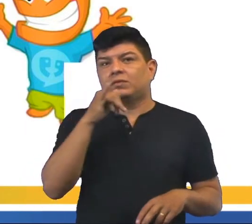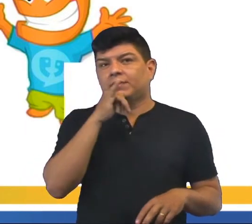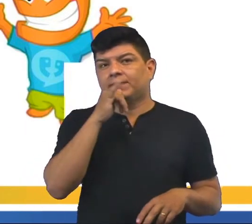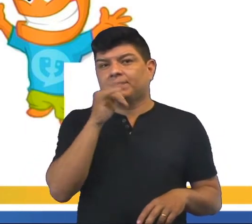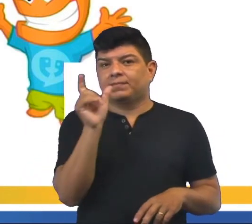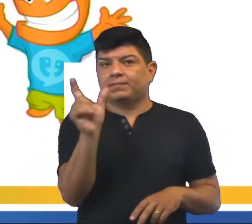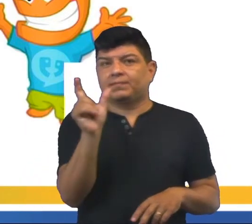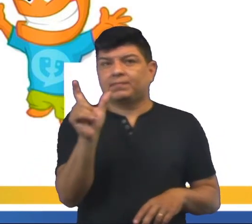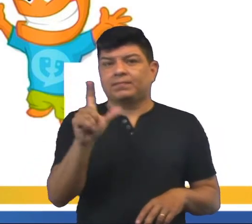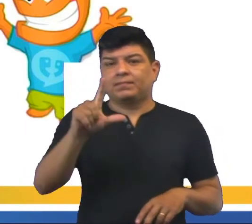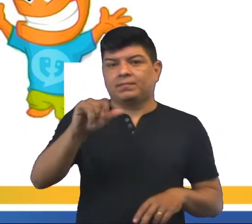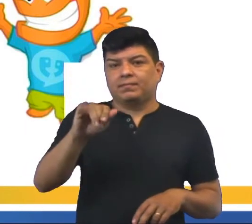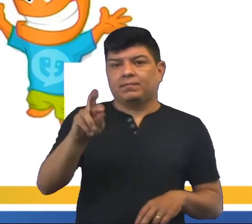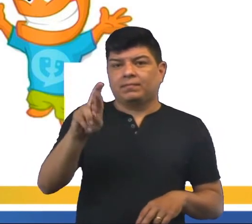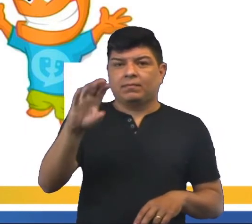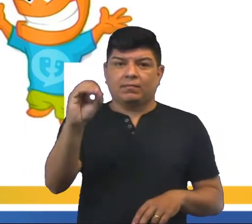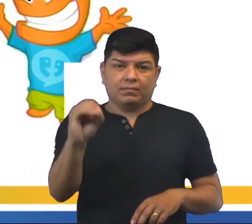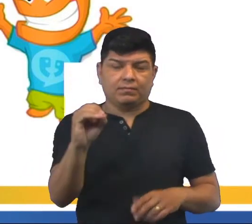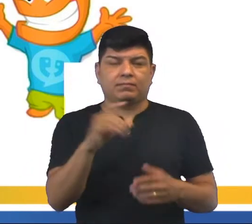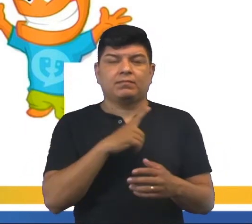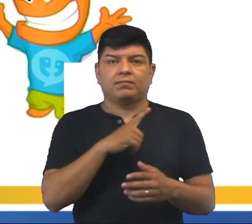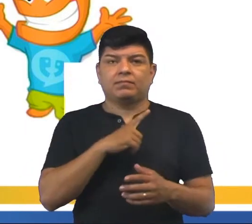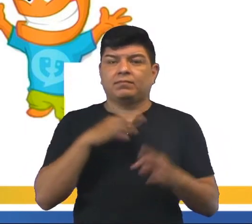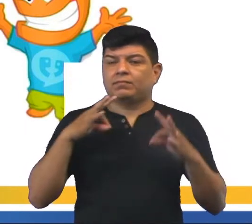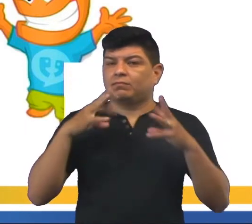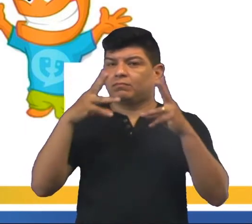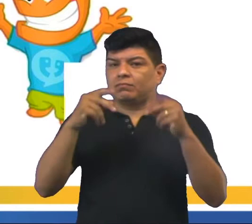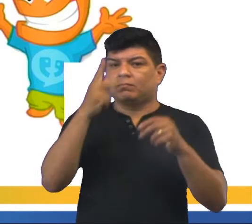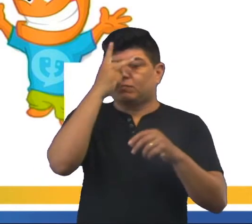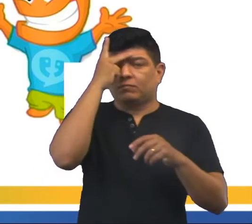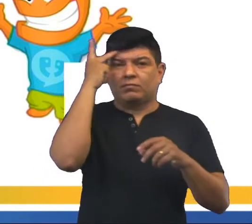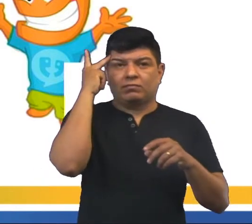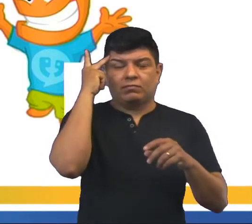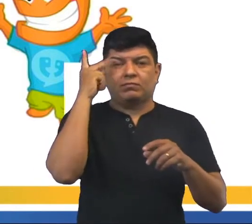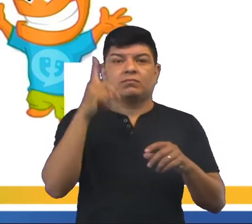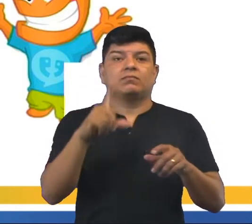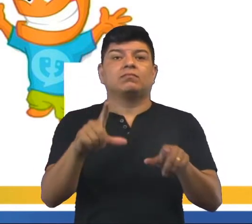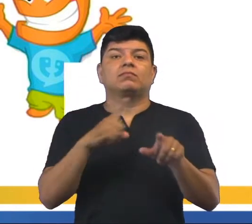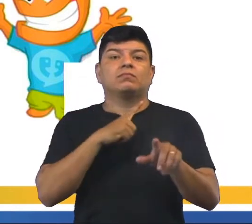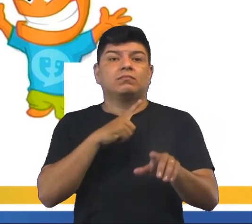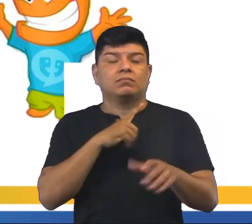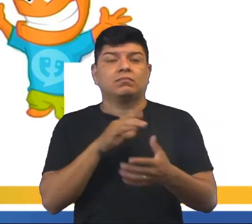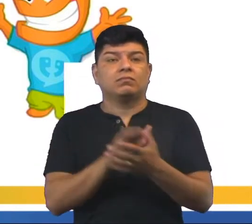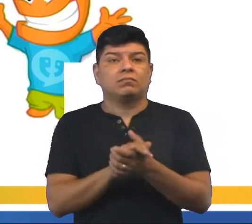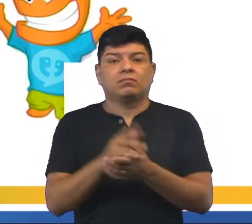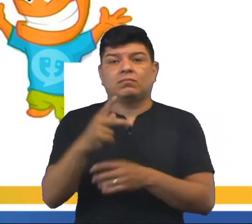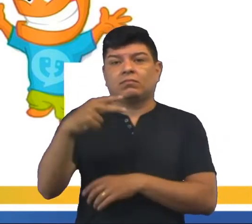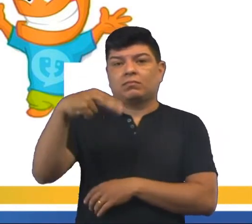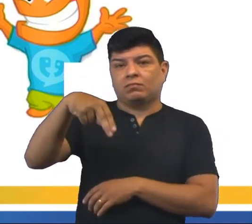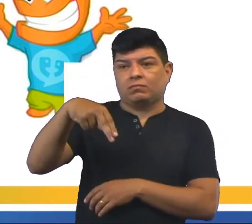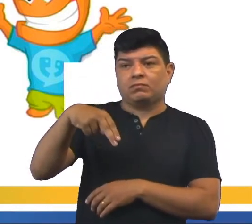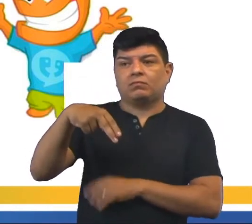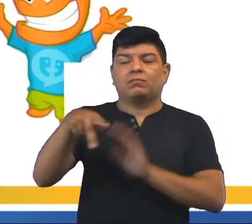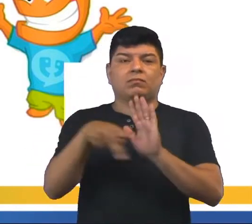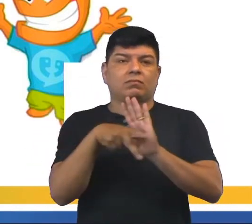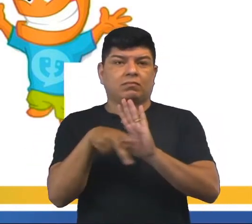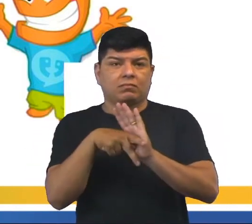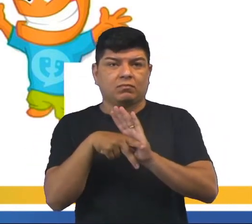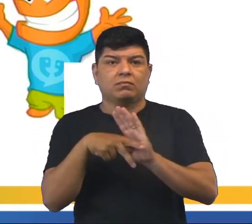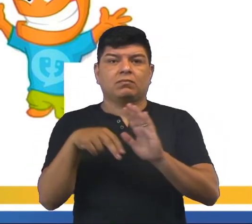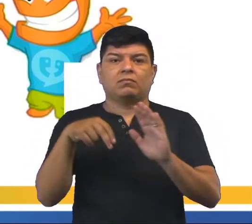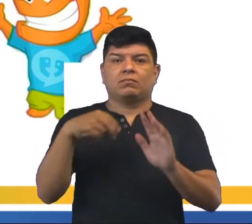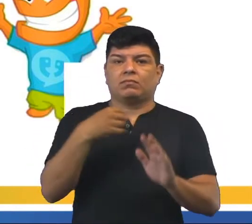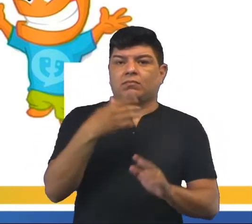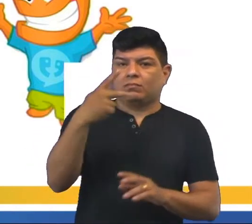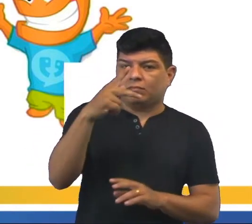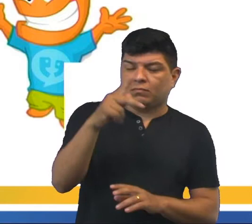da palavra libro, né, e ali todas as pessoas que compõem, né, o pronome pessoal. Mi libro, tu libro,